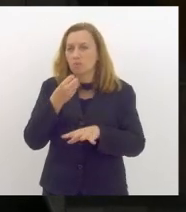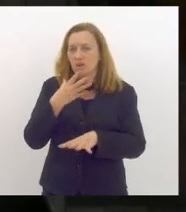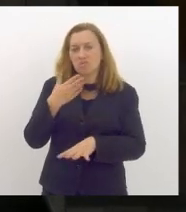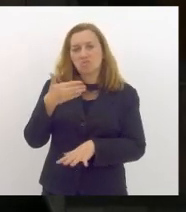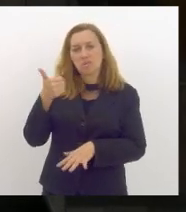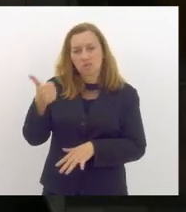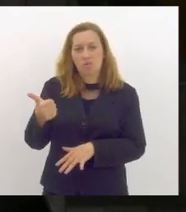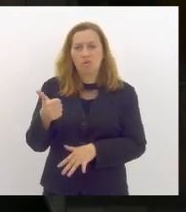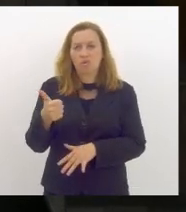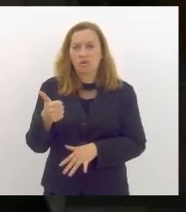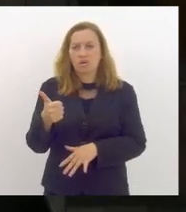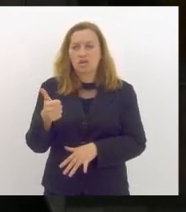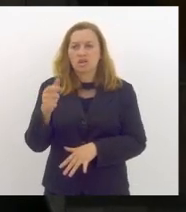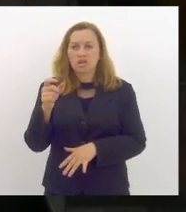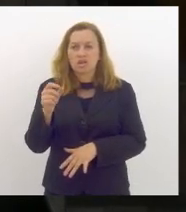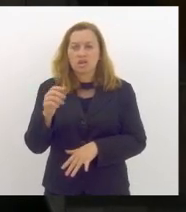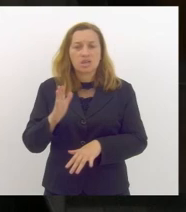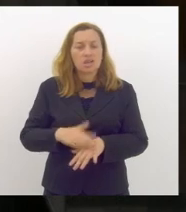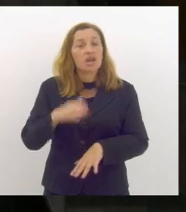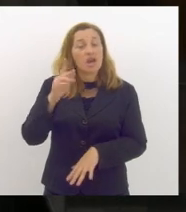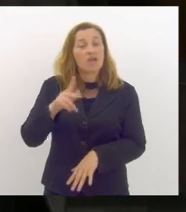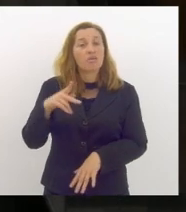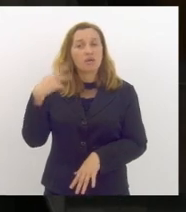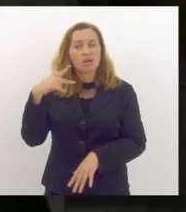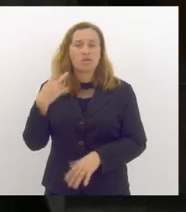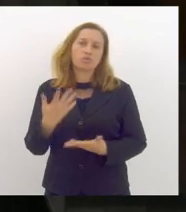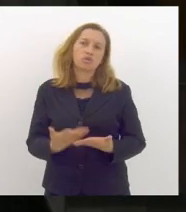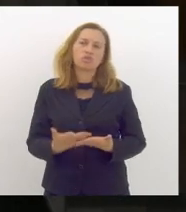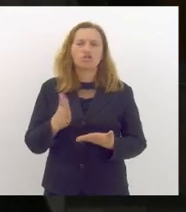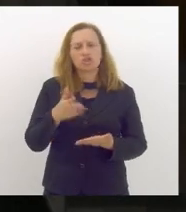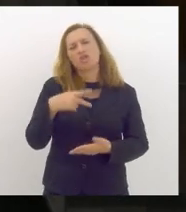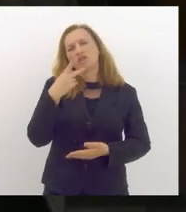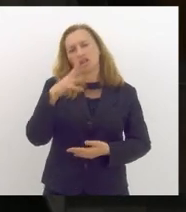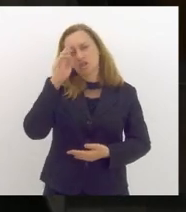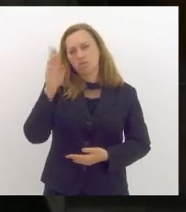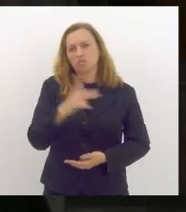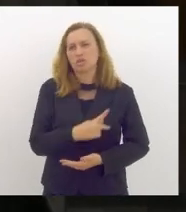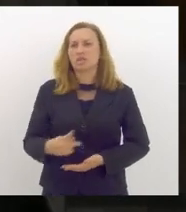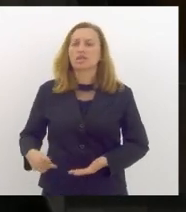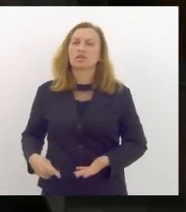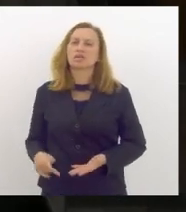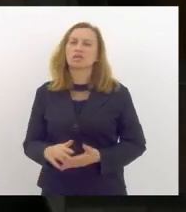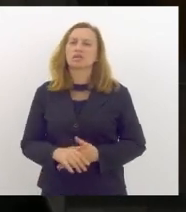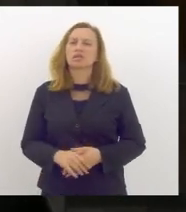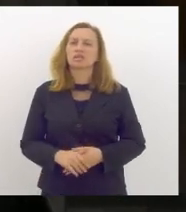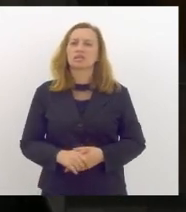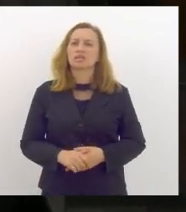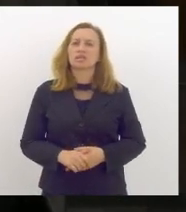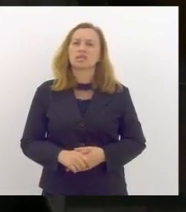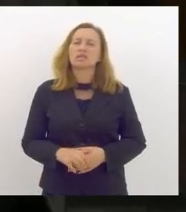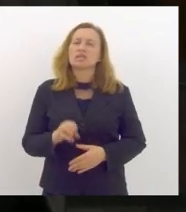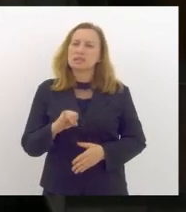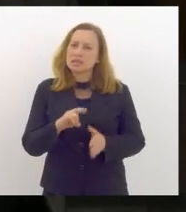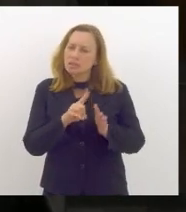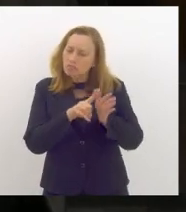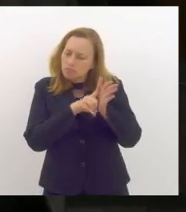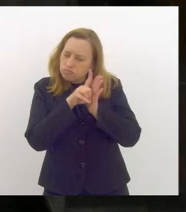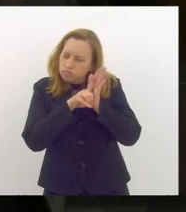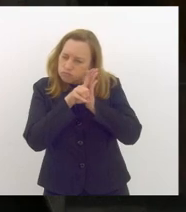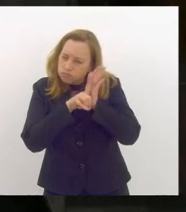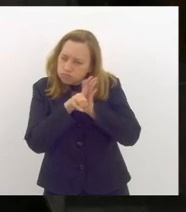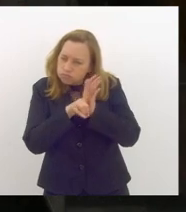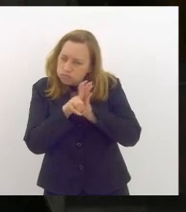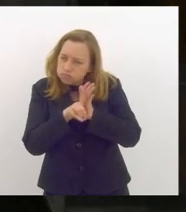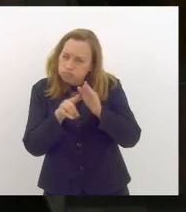bem comum que a máxima da política eu já discurseira aqui seu presidente que se a gente vasculhar